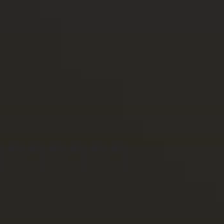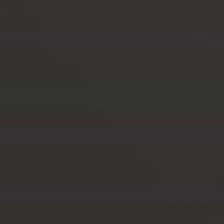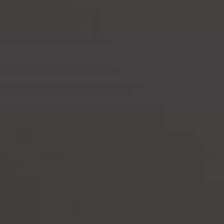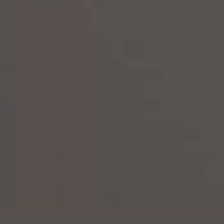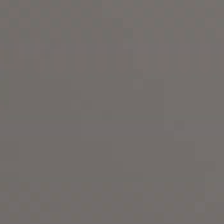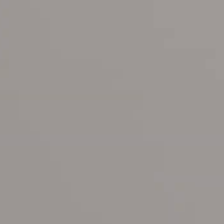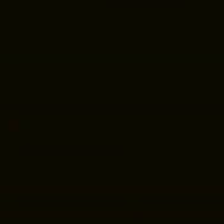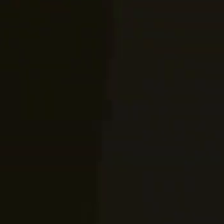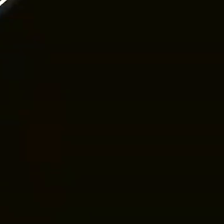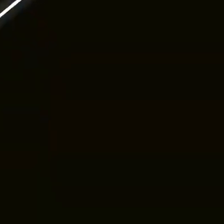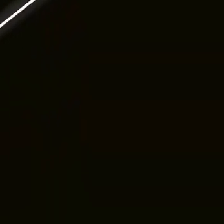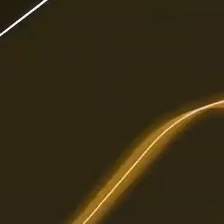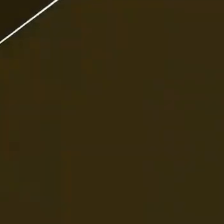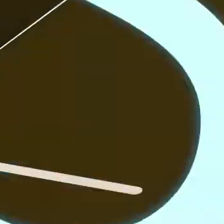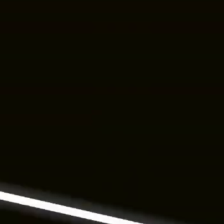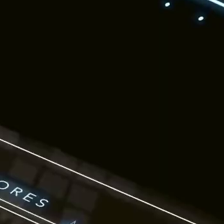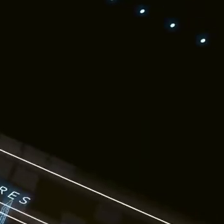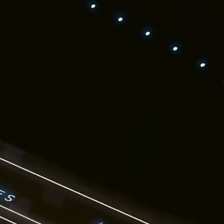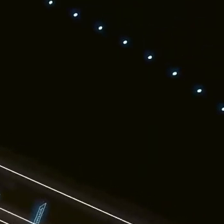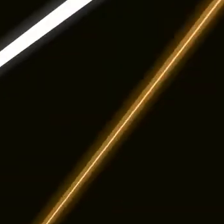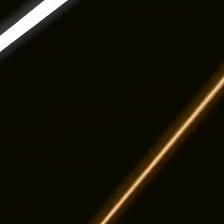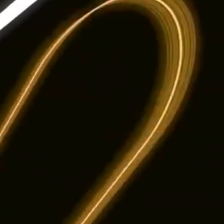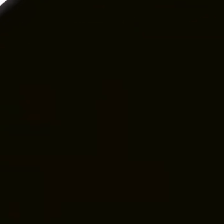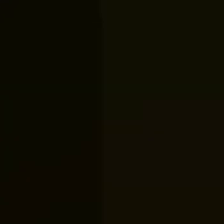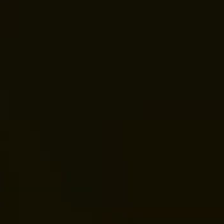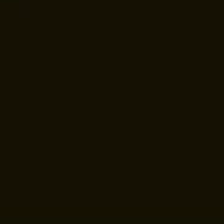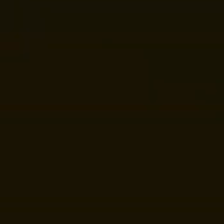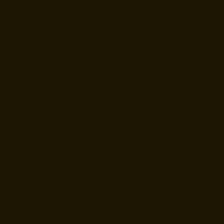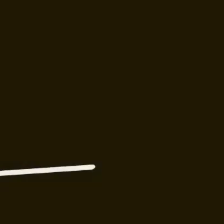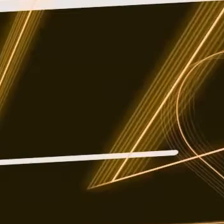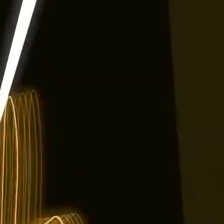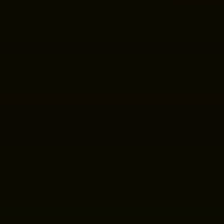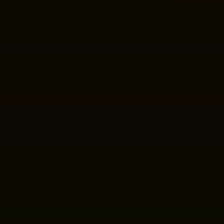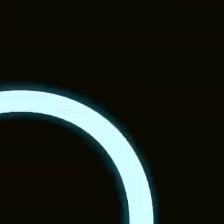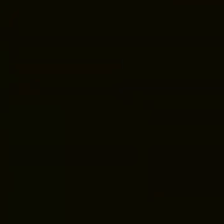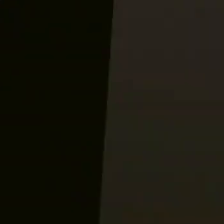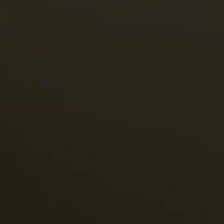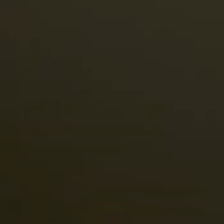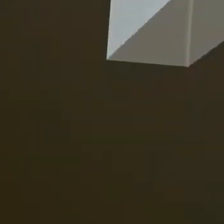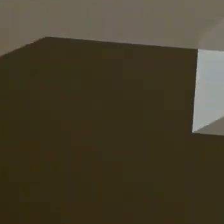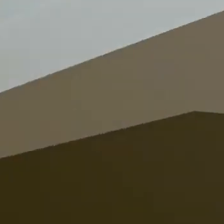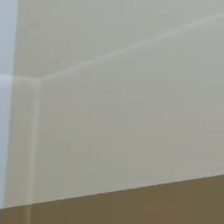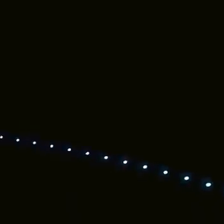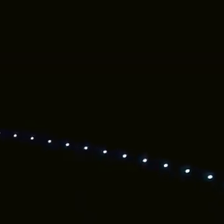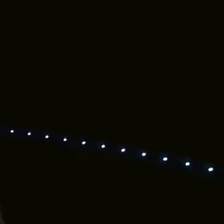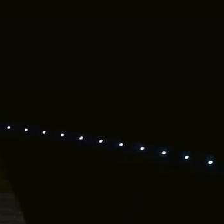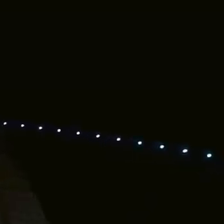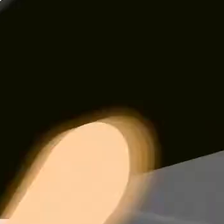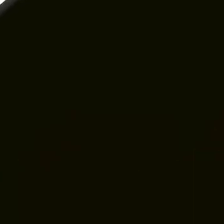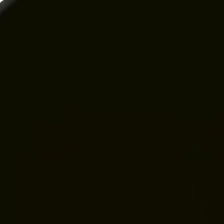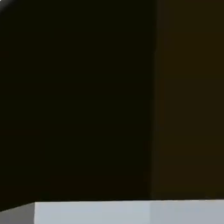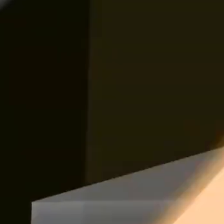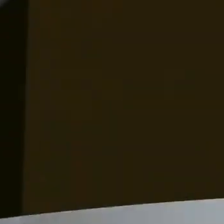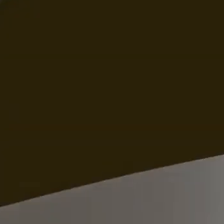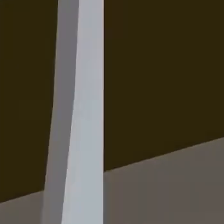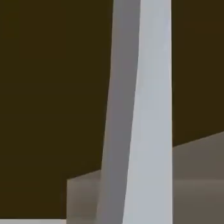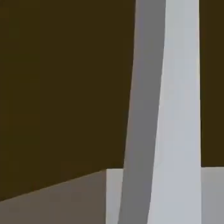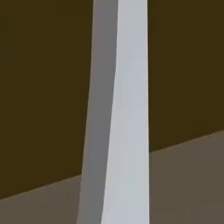os caminhos concretos da expertise jurídica, entregando a vanguarda do direito superior na prática. Acesse